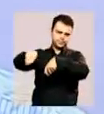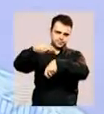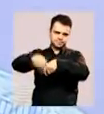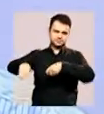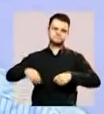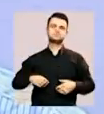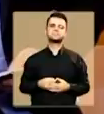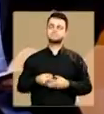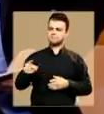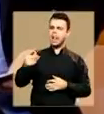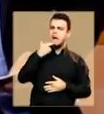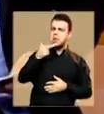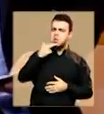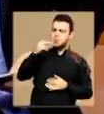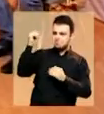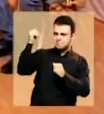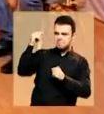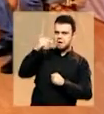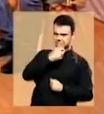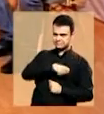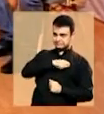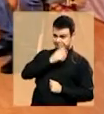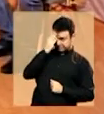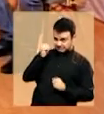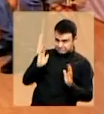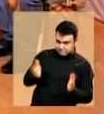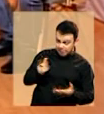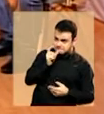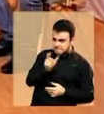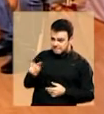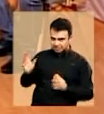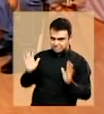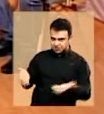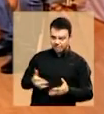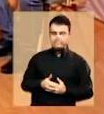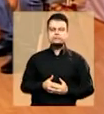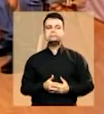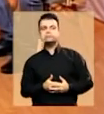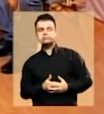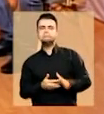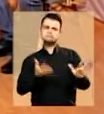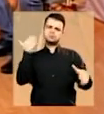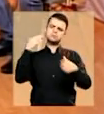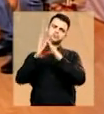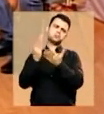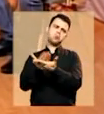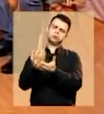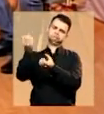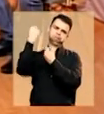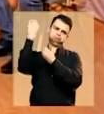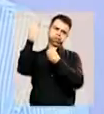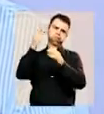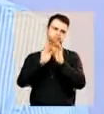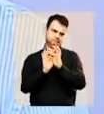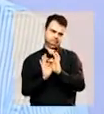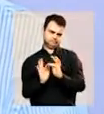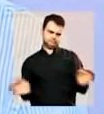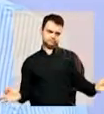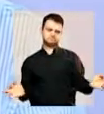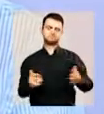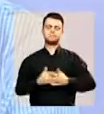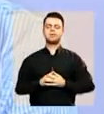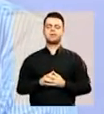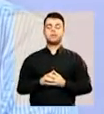falava espanhol? Na verdade, eu falava espanhol, assim, que eu aprendi na escola. Só que